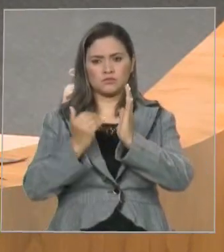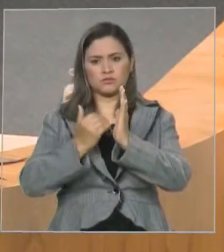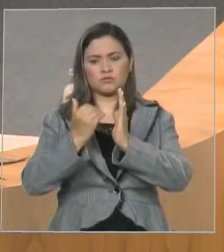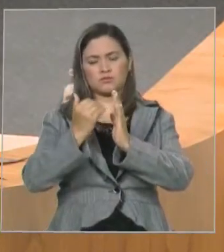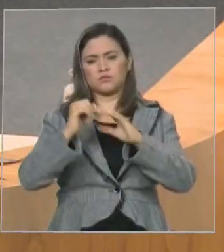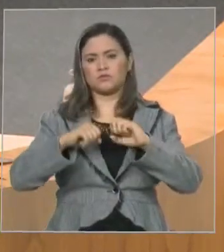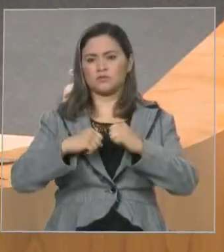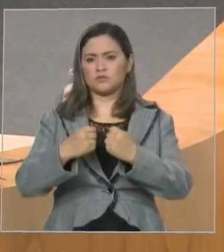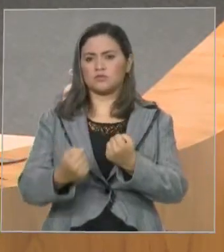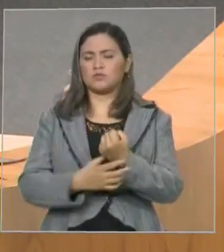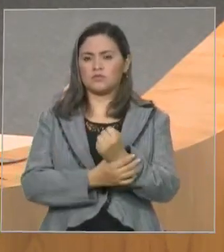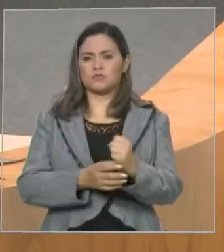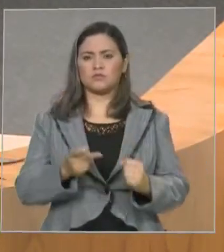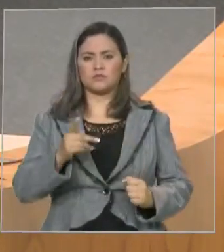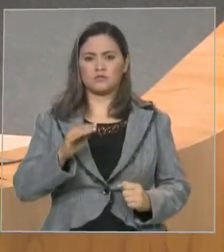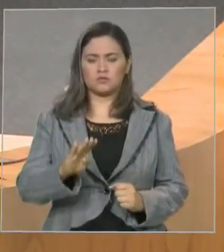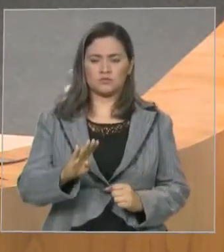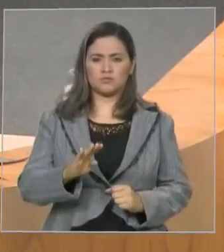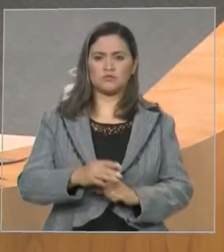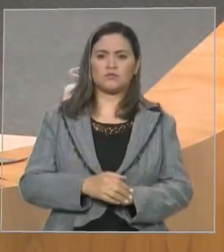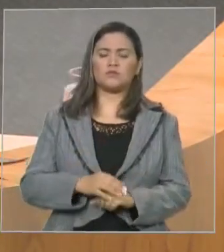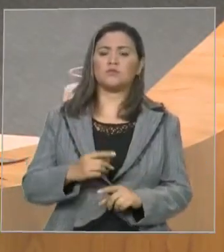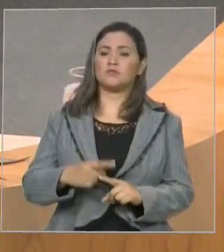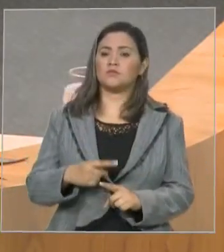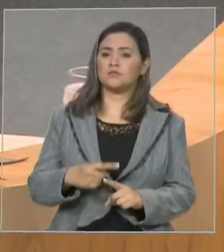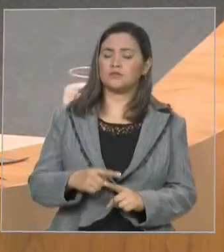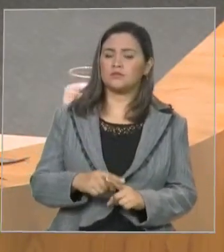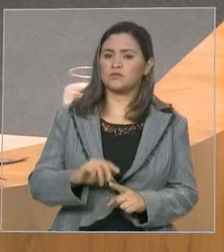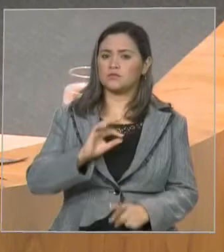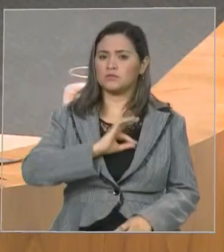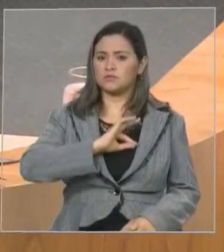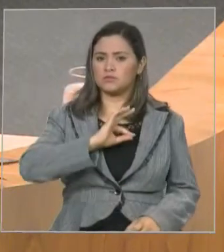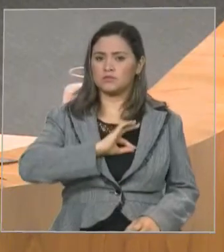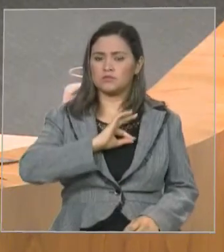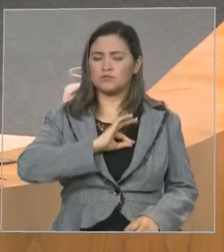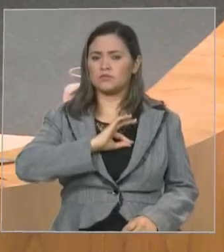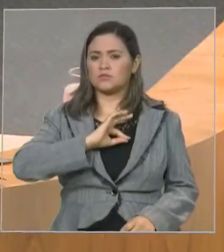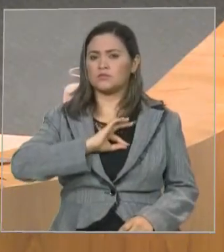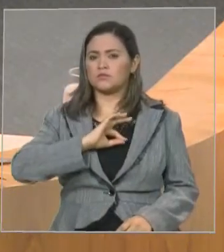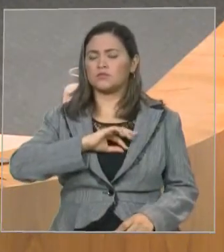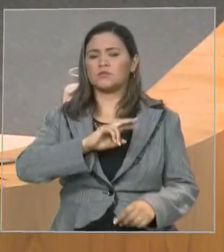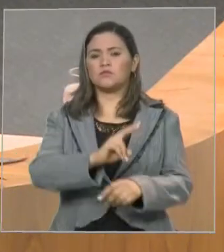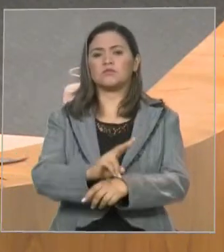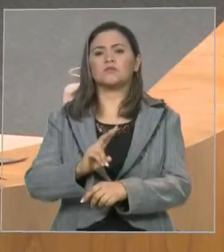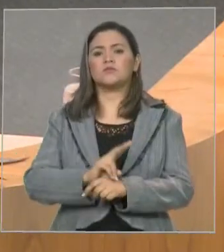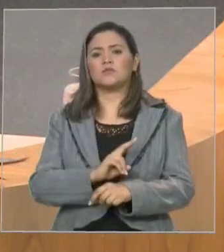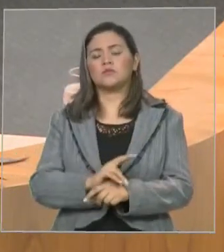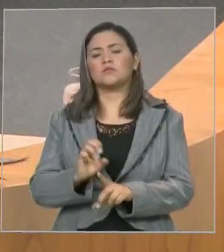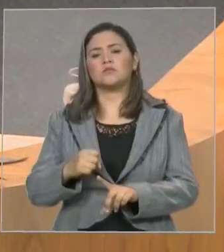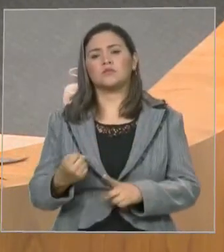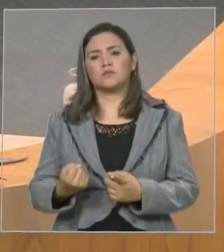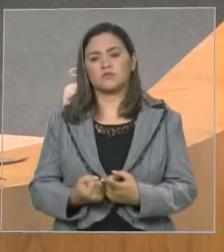assim, porque tem uma conexão, policial bem valorizado é um policial que vai estar nas ruas defendendo a sociedade, é o que nós